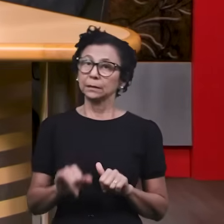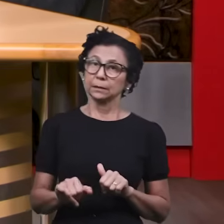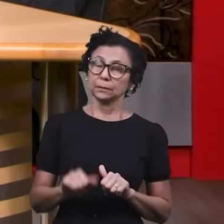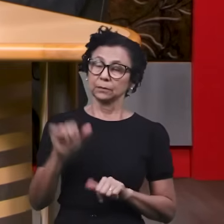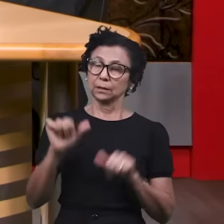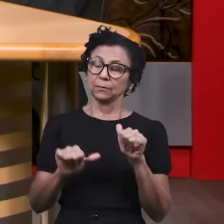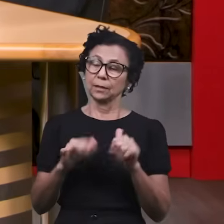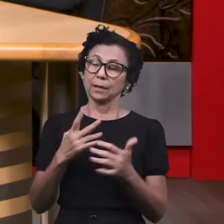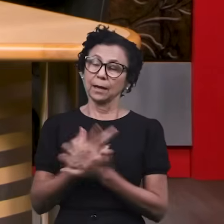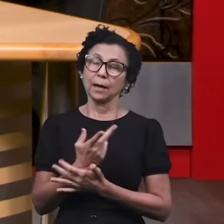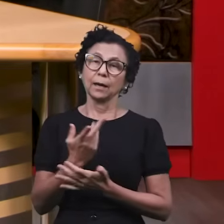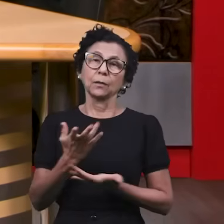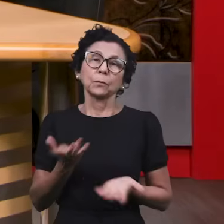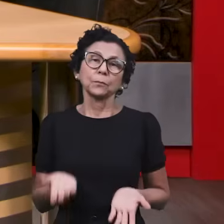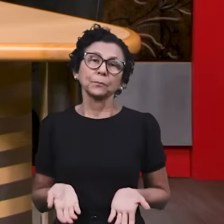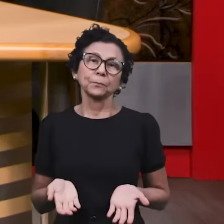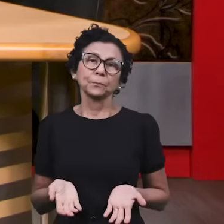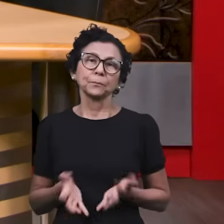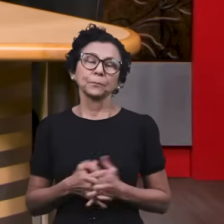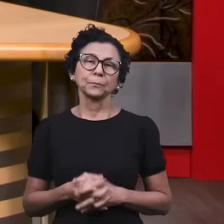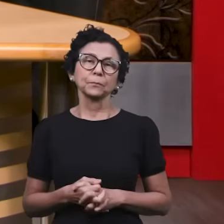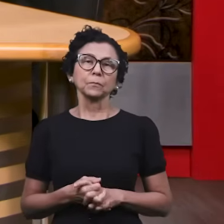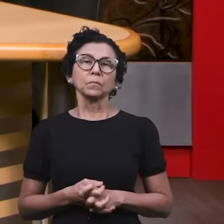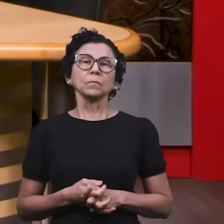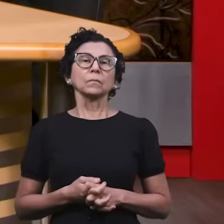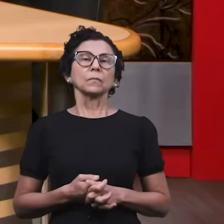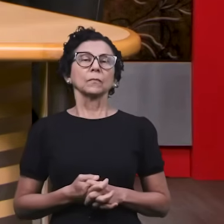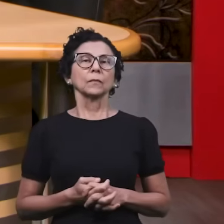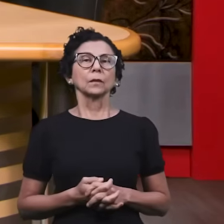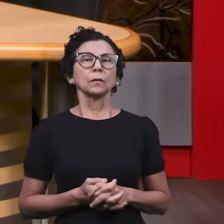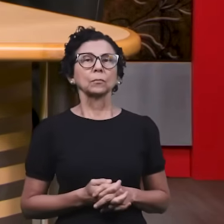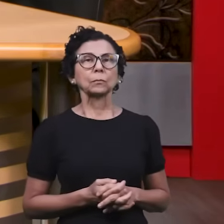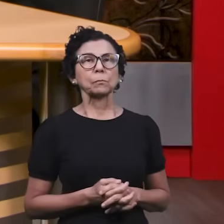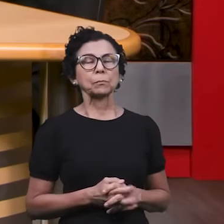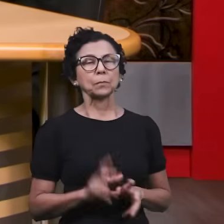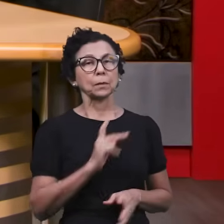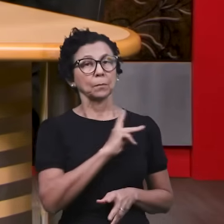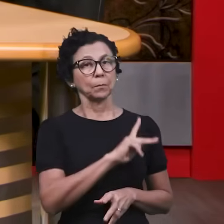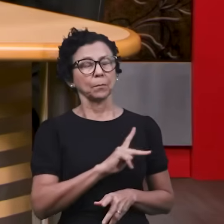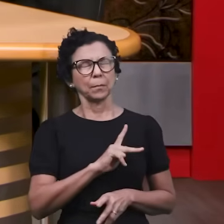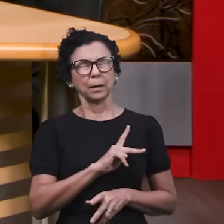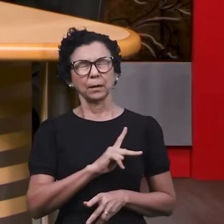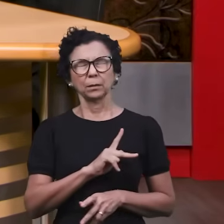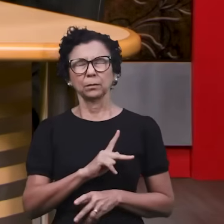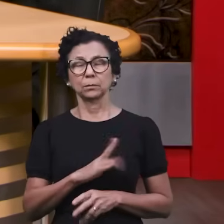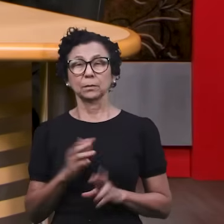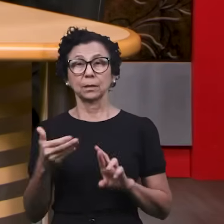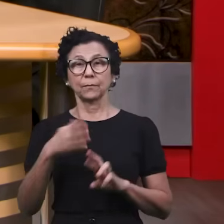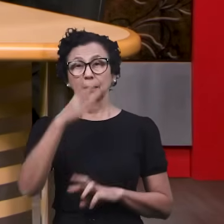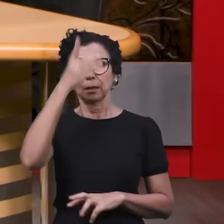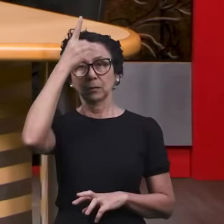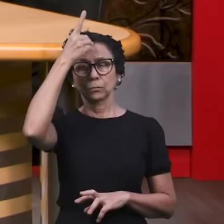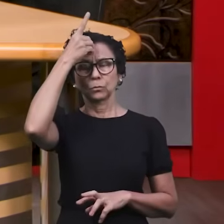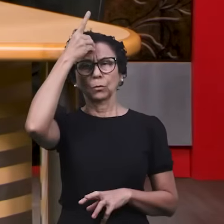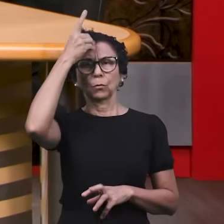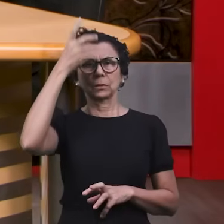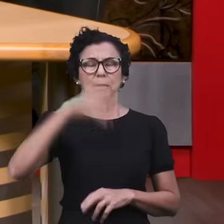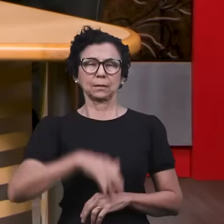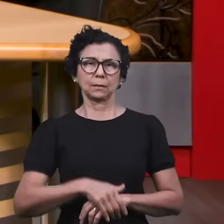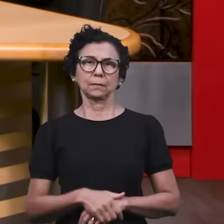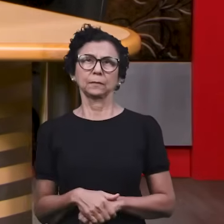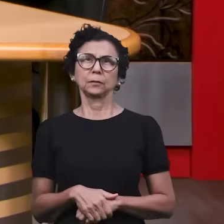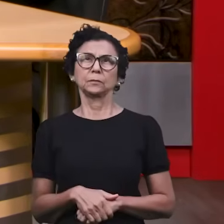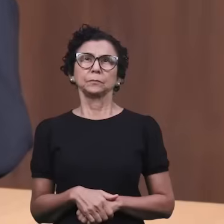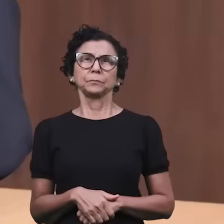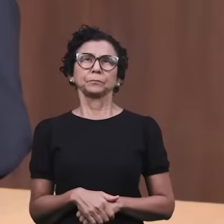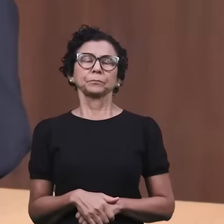na construção. É por isso que quando Paulo fala de dons espirituais, ele fala de 9. Não